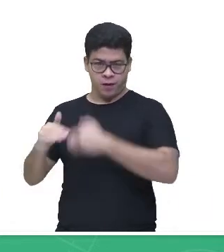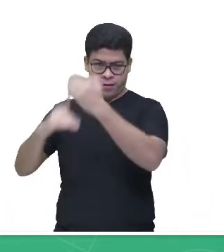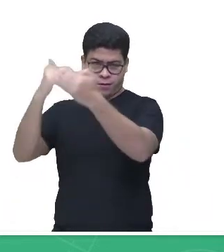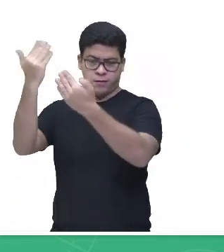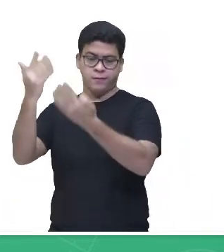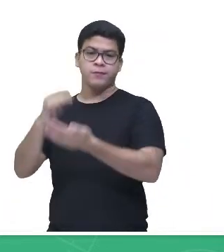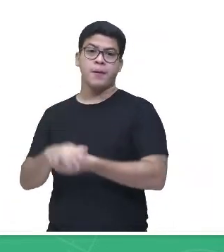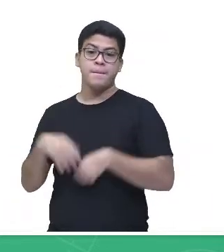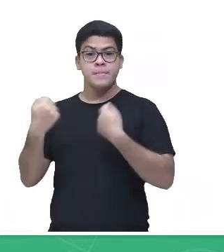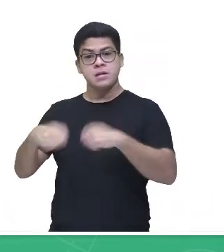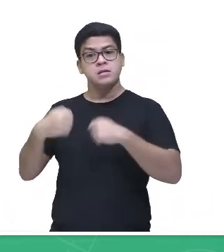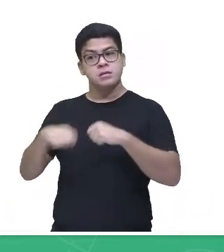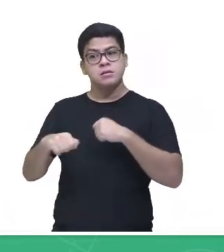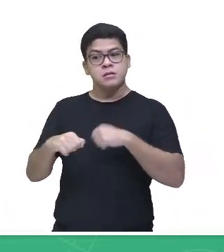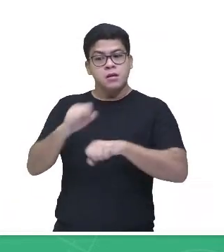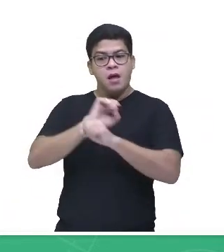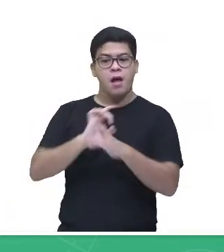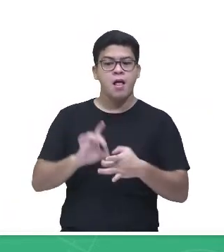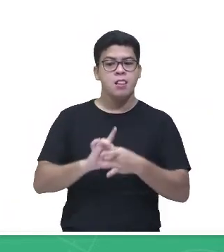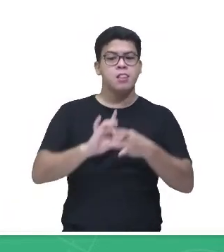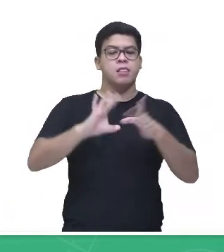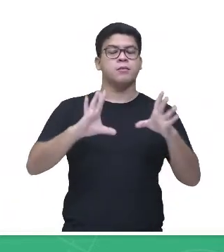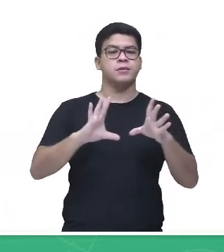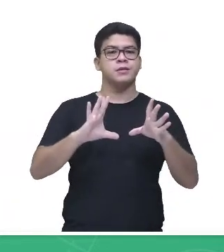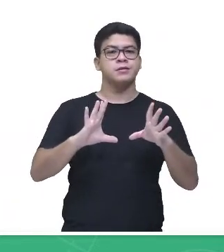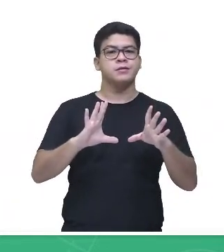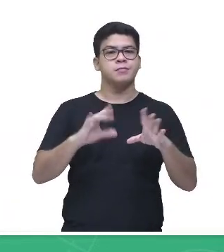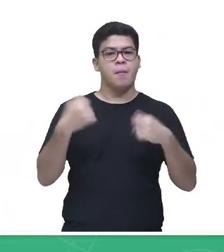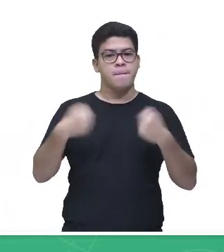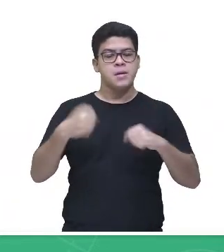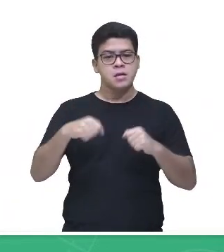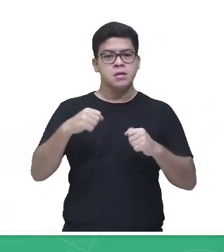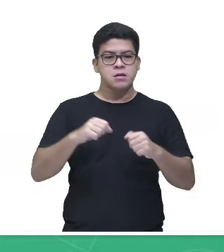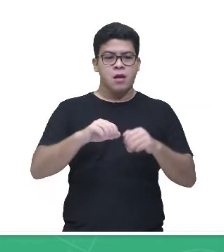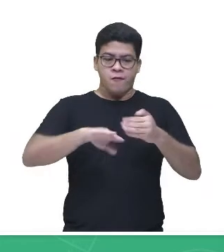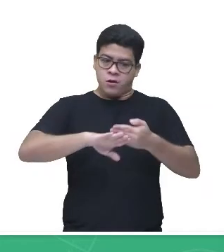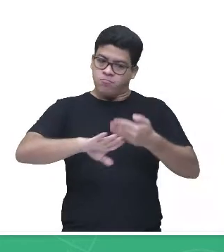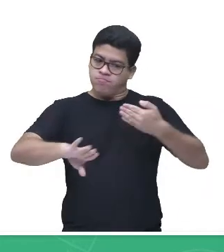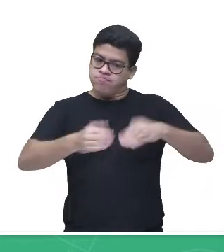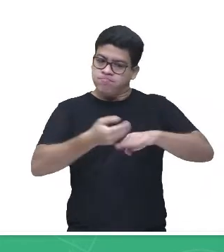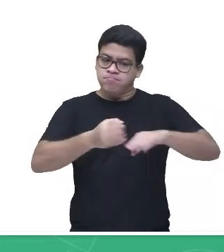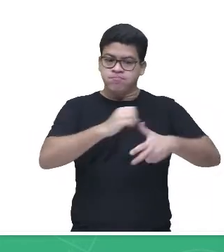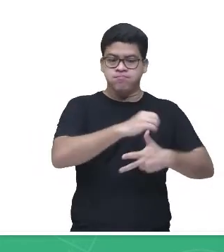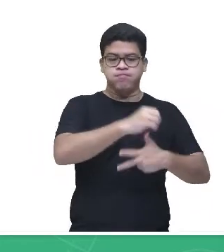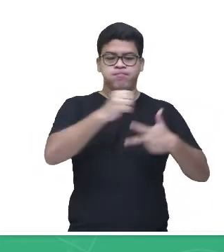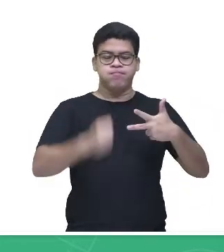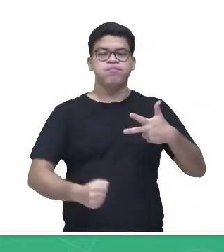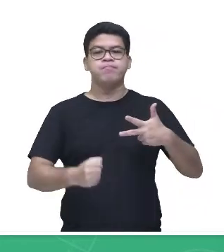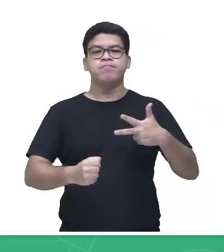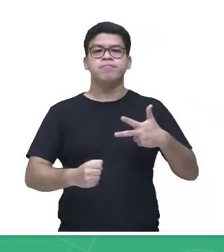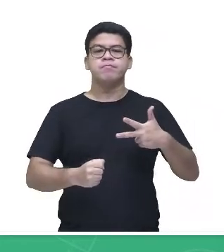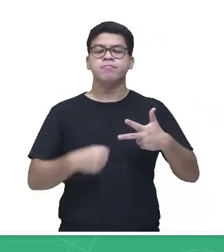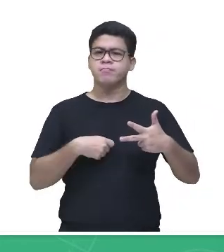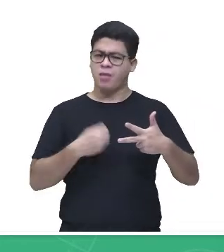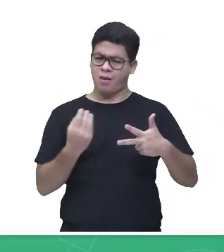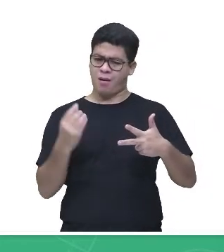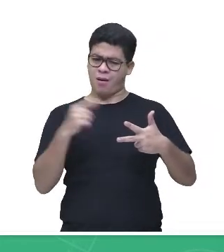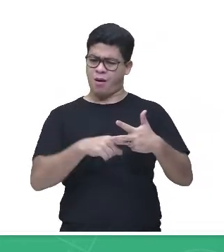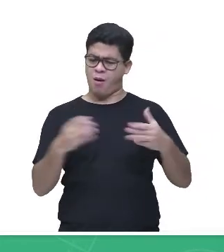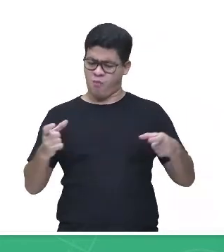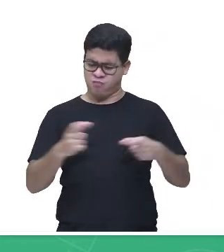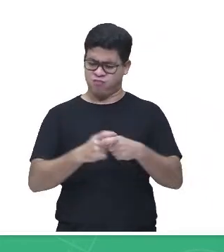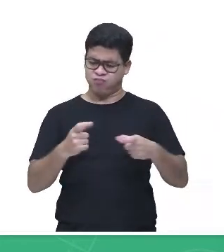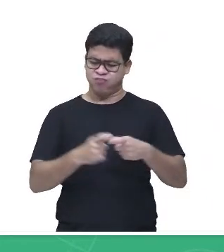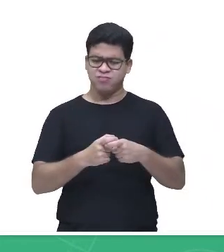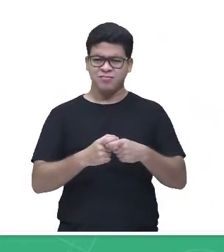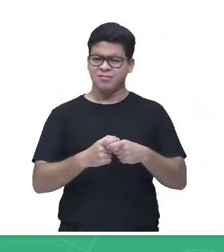Então, ele vai começar a pensar assim: nós temos que dividir esses poderes. Temos que encontrar uma forma de não ser centralizado. Então, guardem-se